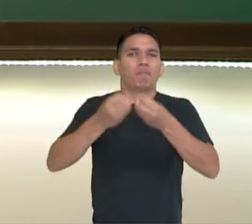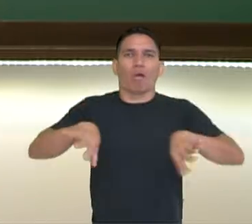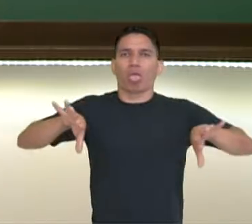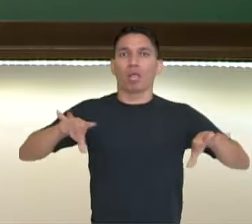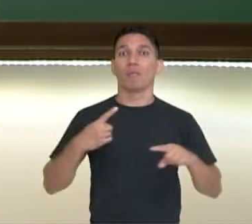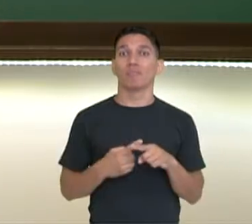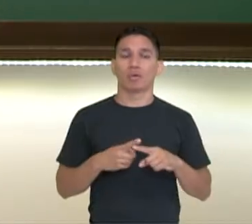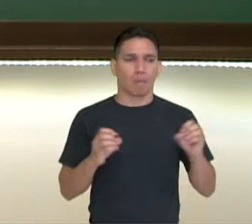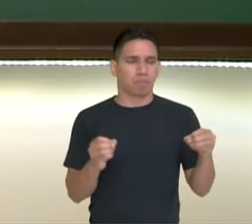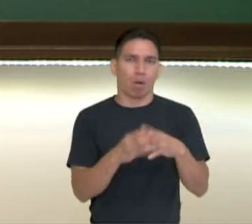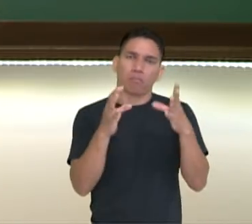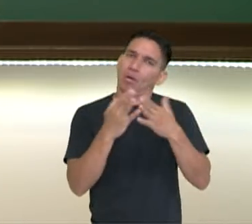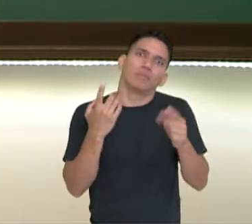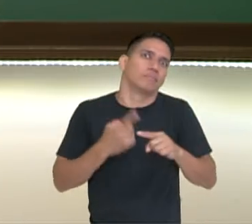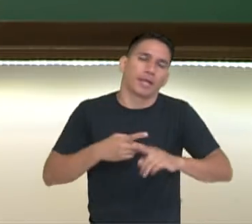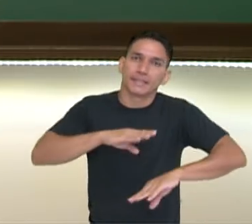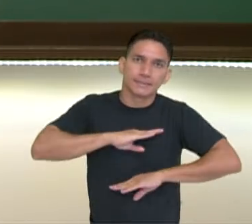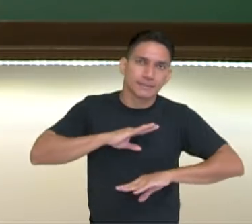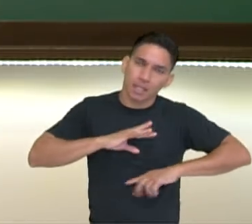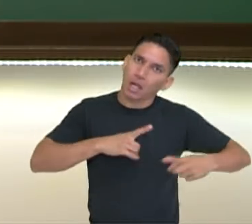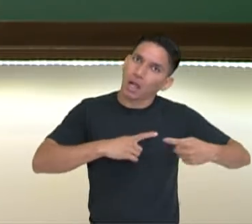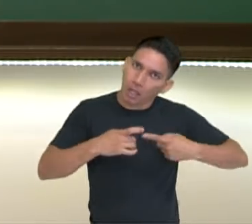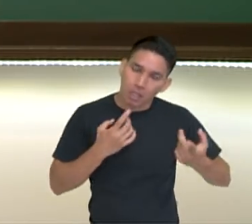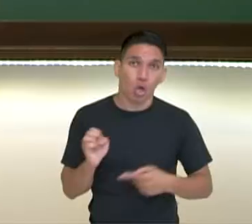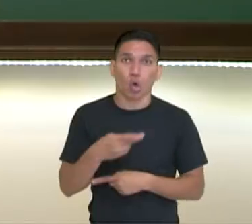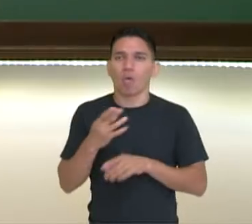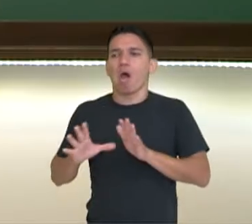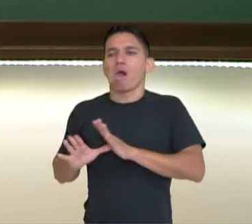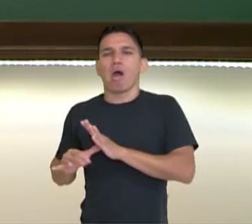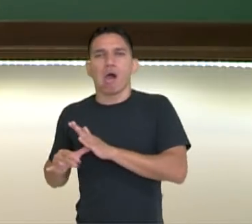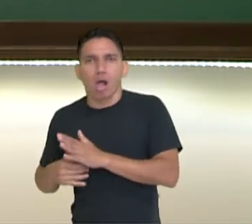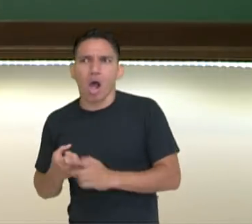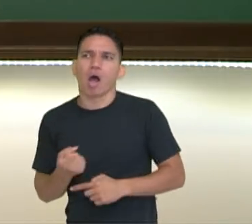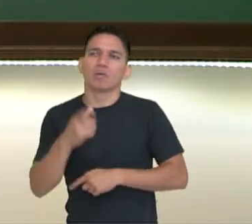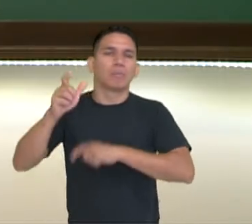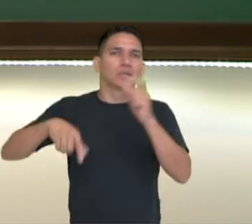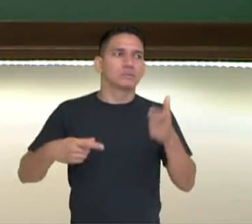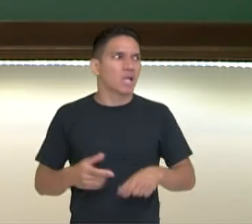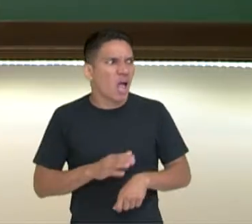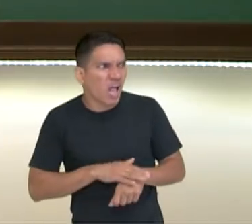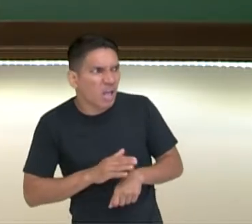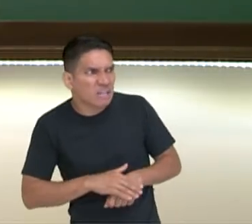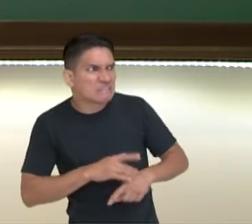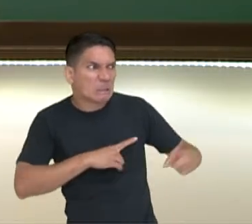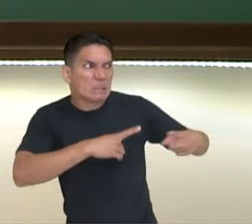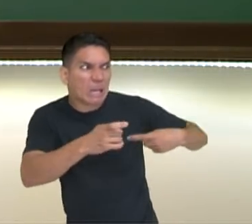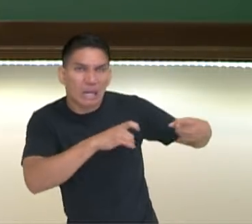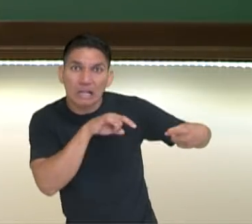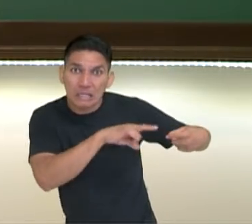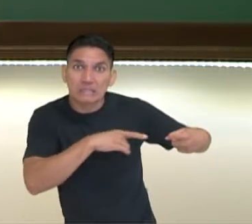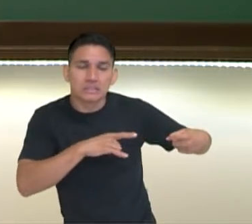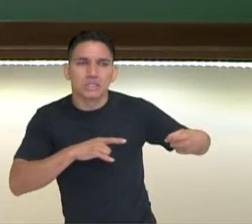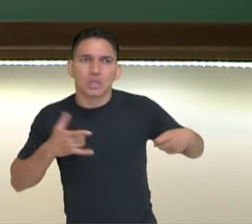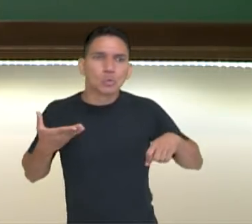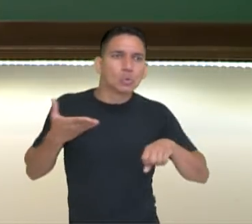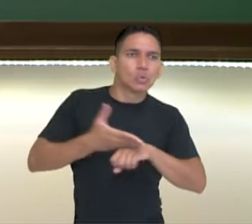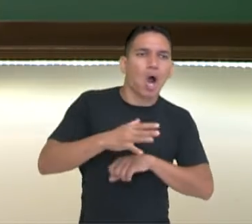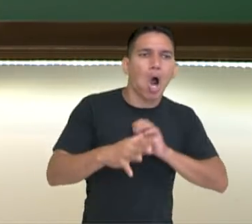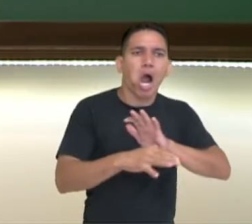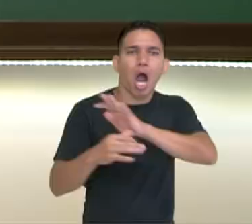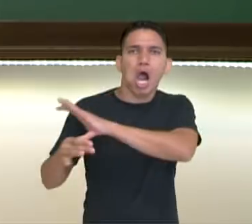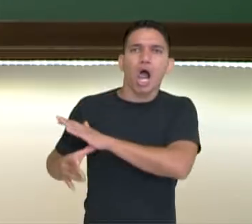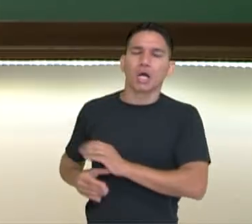pela situação de guerra propriamente, ou foram saqueadas. As pessoas se aproveitaram do caos que a guerra gera e saquearam